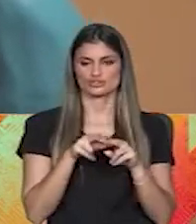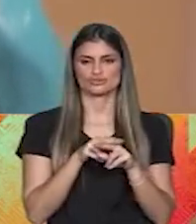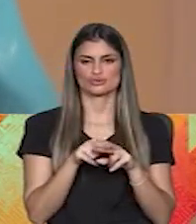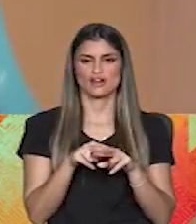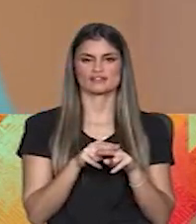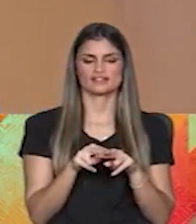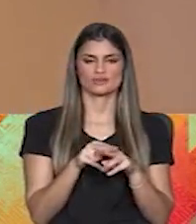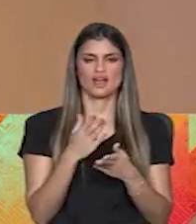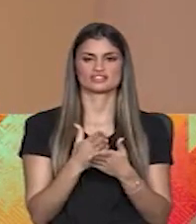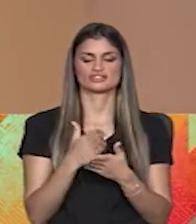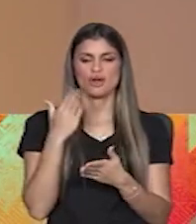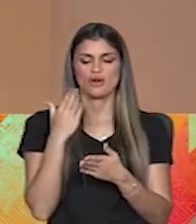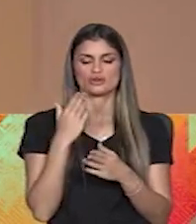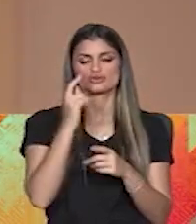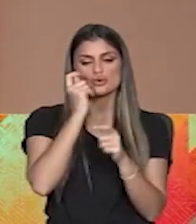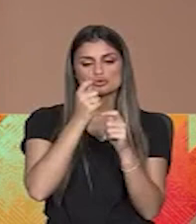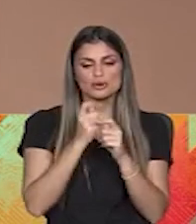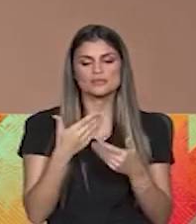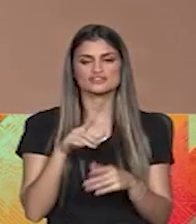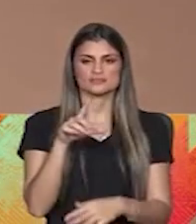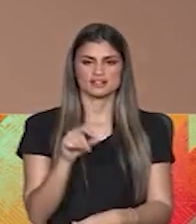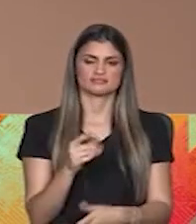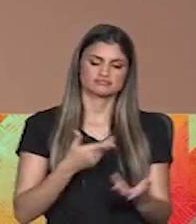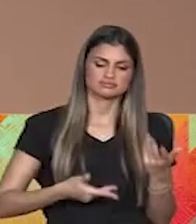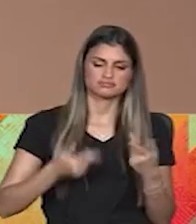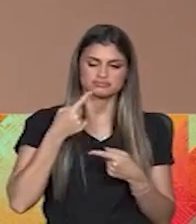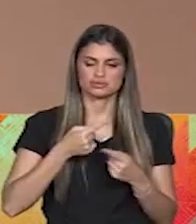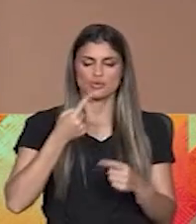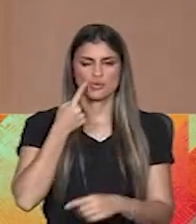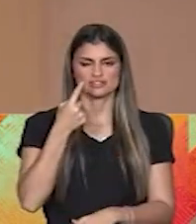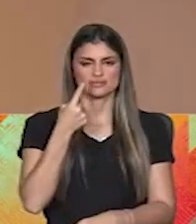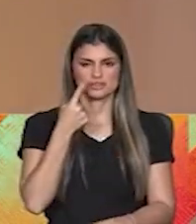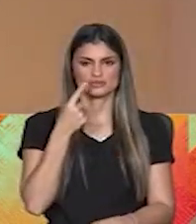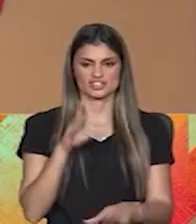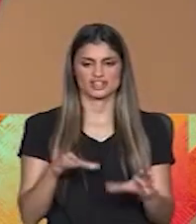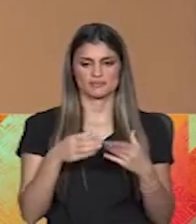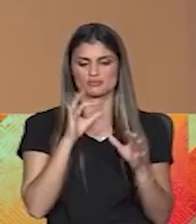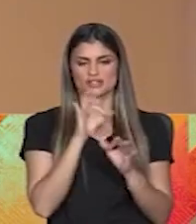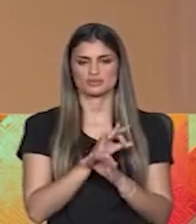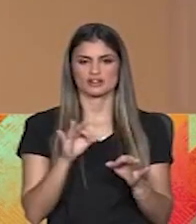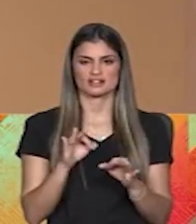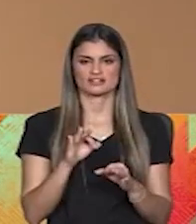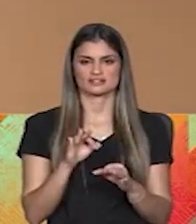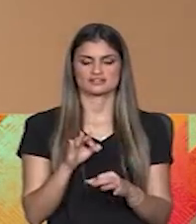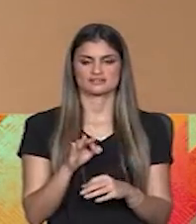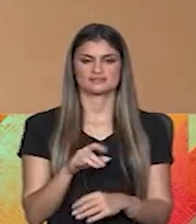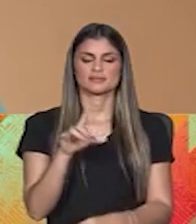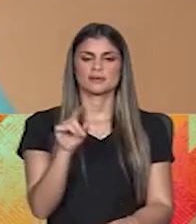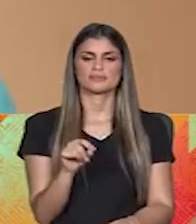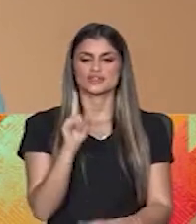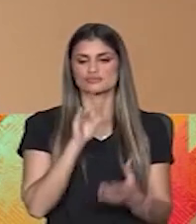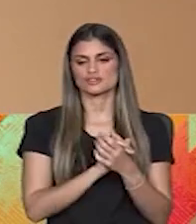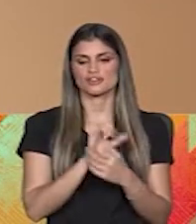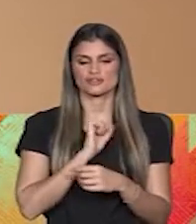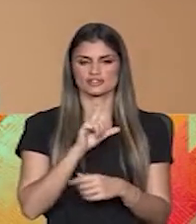Então não é só fazer as esculturas mas também compartilhar o conhecimento aí com essa equipe maravilhosa e o pessoal local a Natália Marinha minha esposa